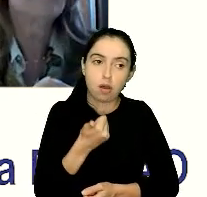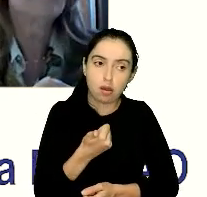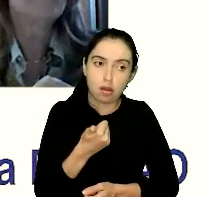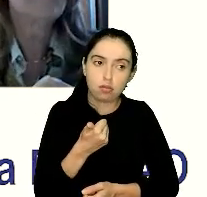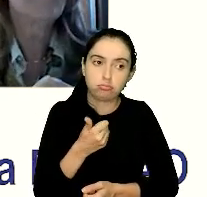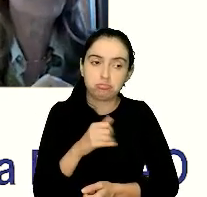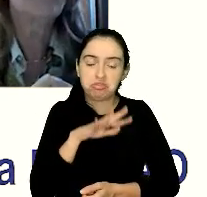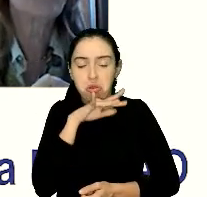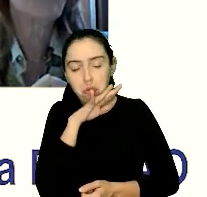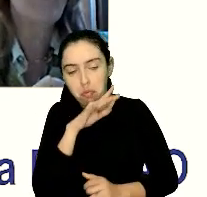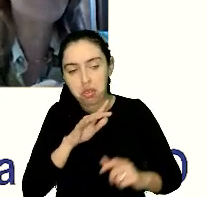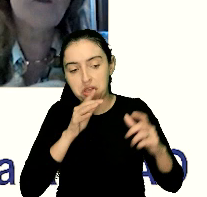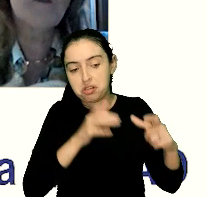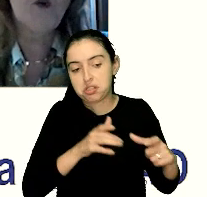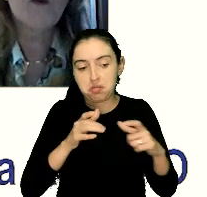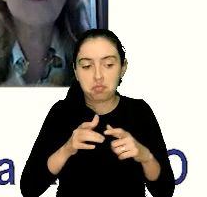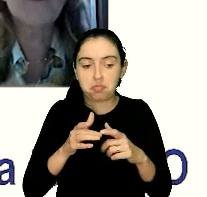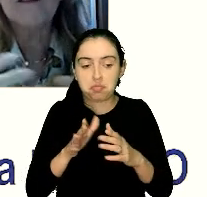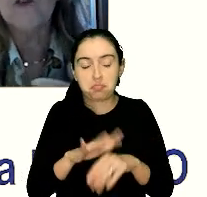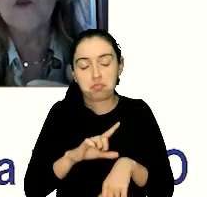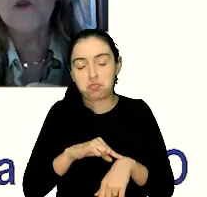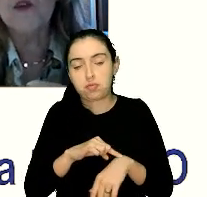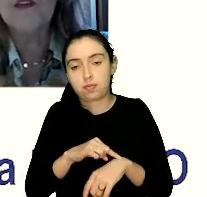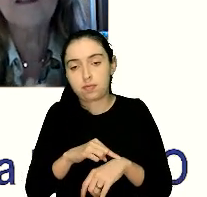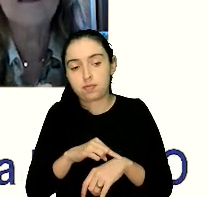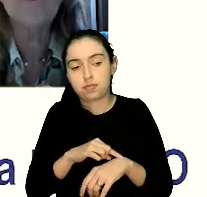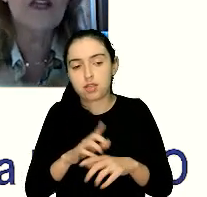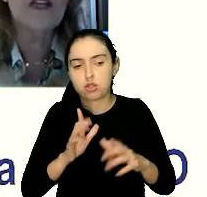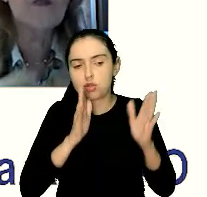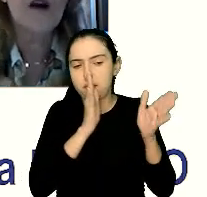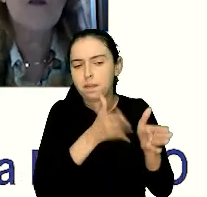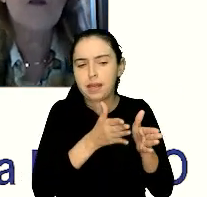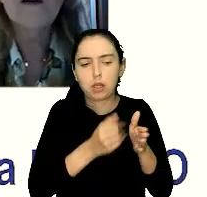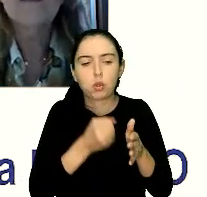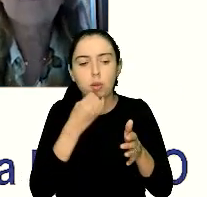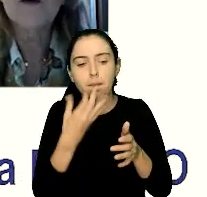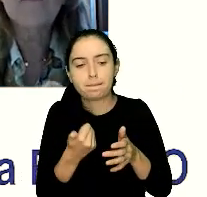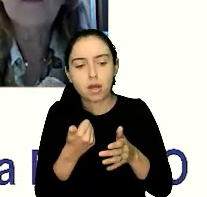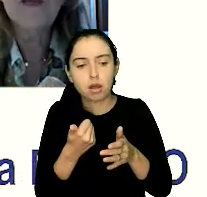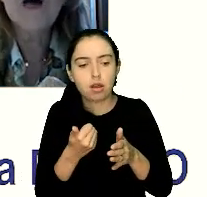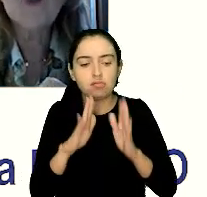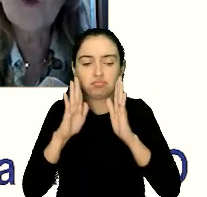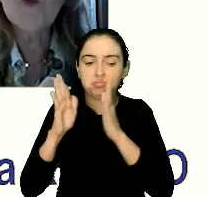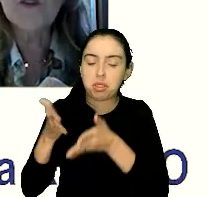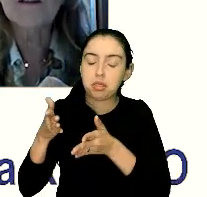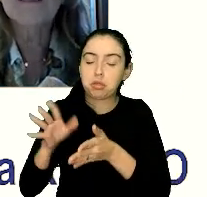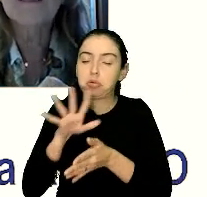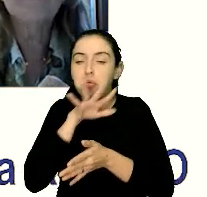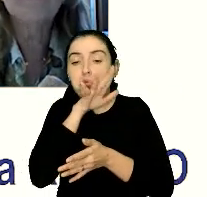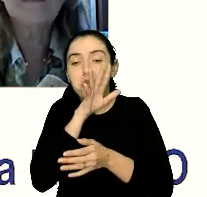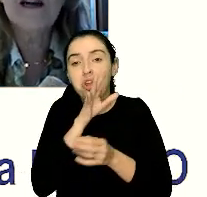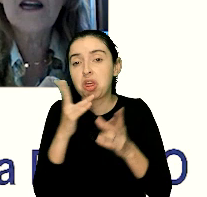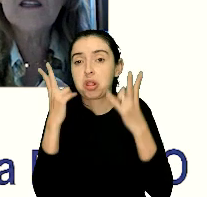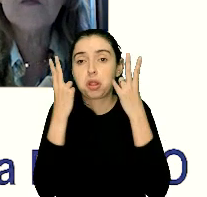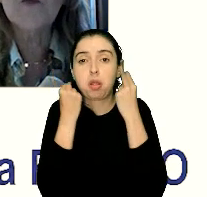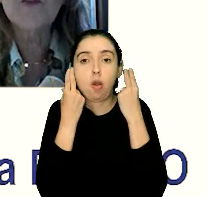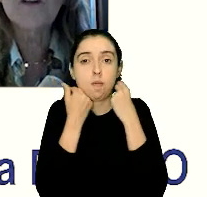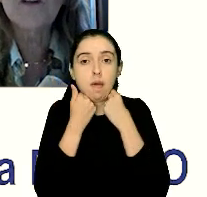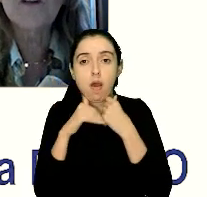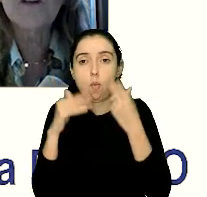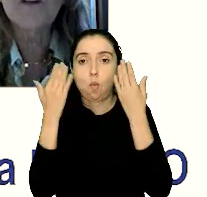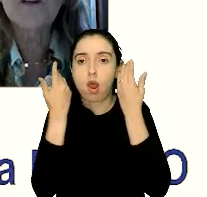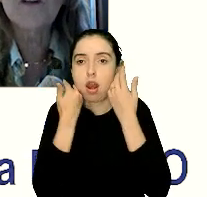é? Fases boas, fases ruins, isso é natural, não é? E a ajuda estará